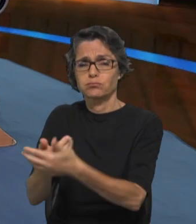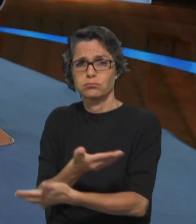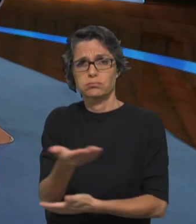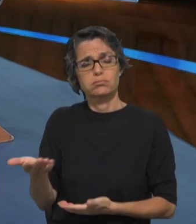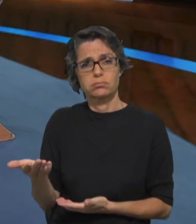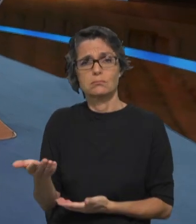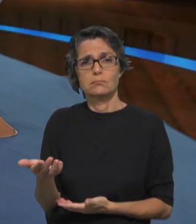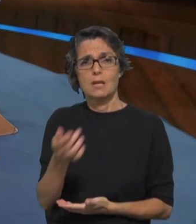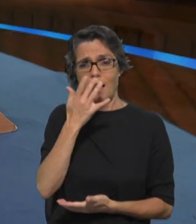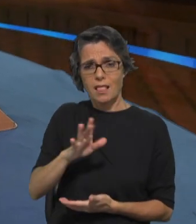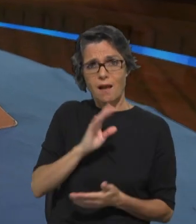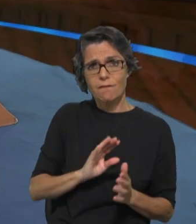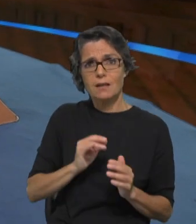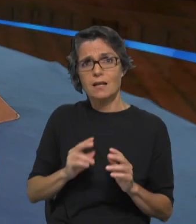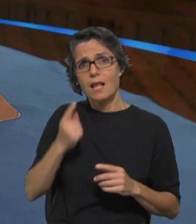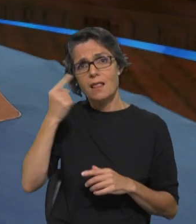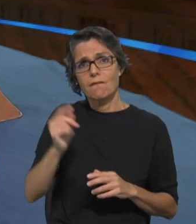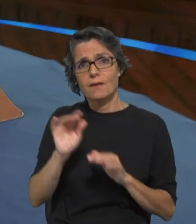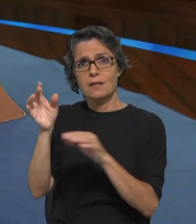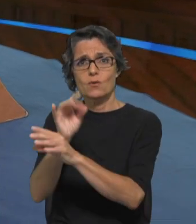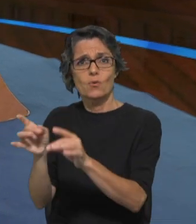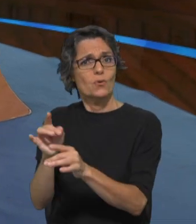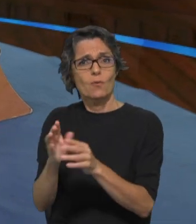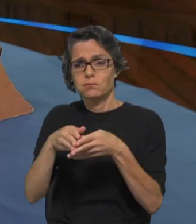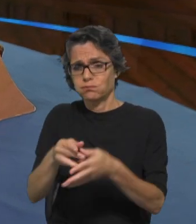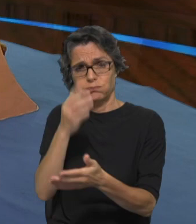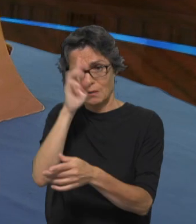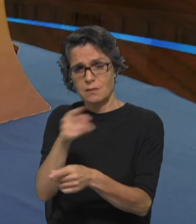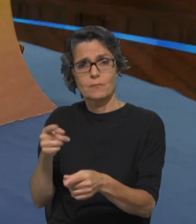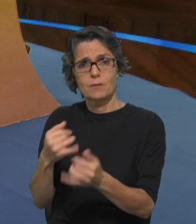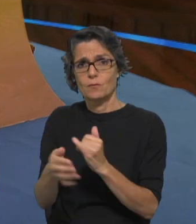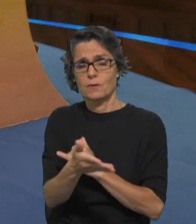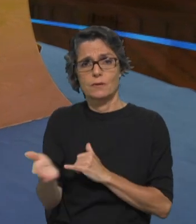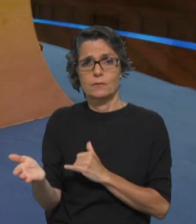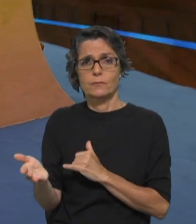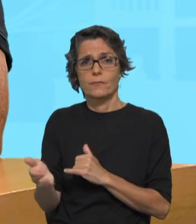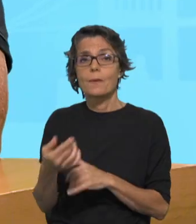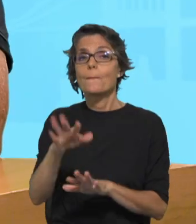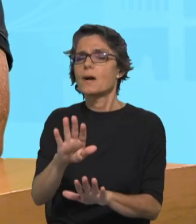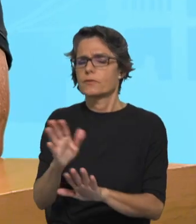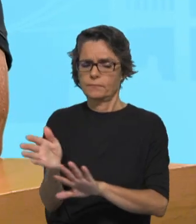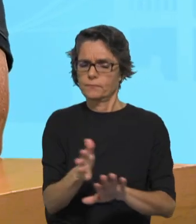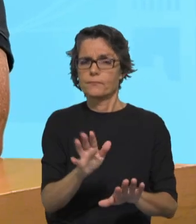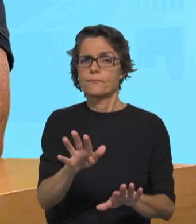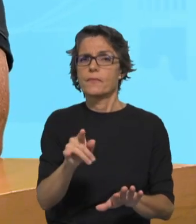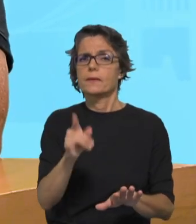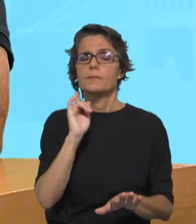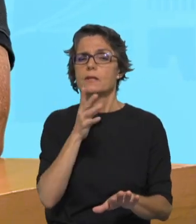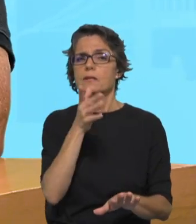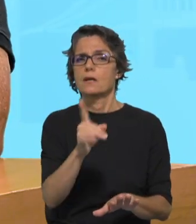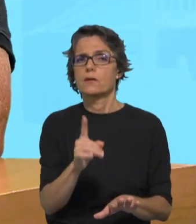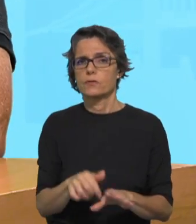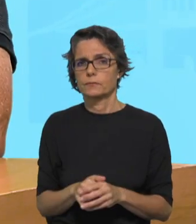Portanto, isto já seria muito importante. Mas há ainda aqui uma coisa. há aqui uma coisa que